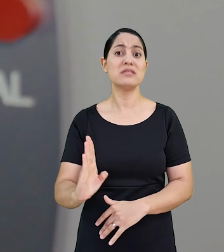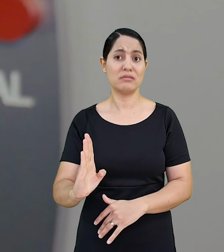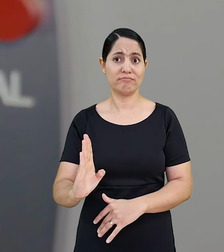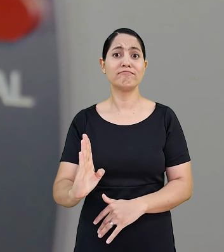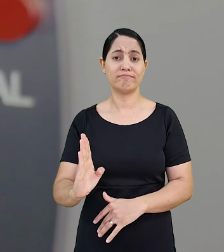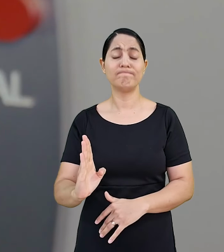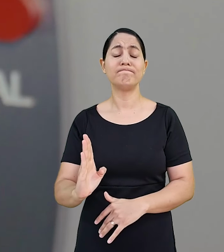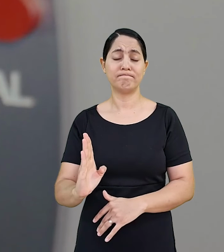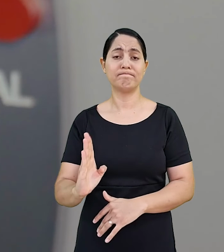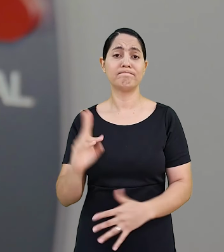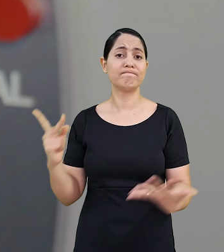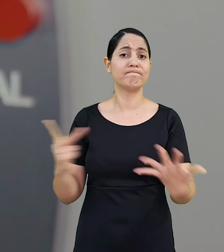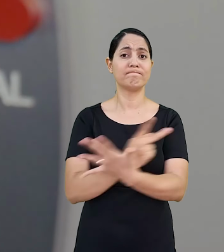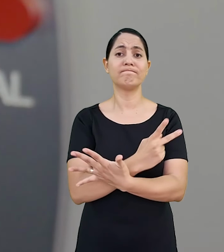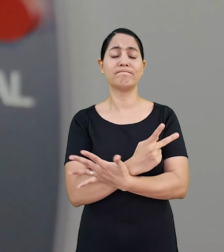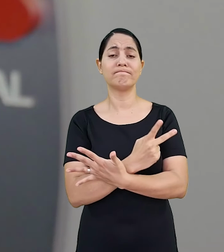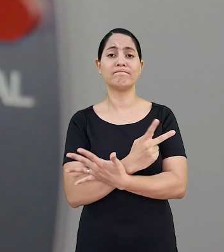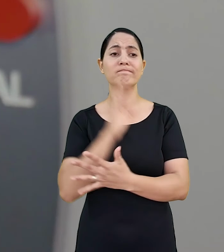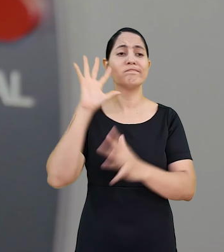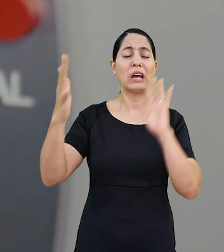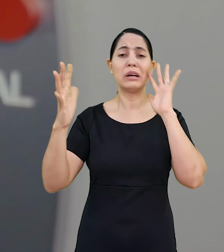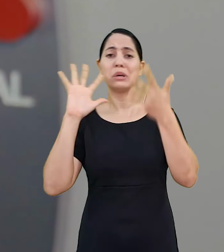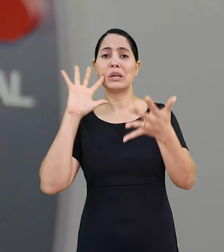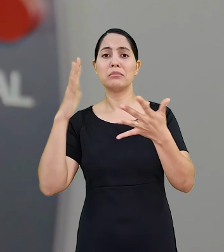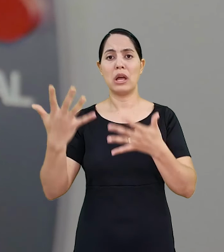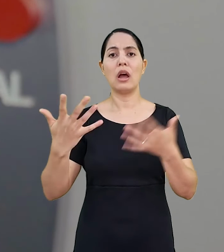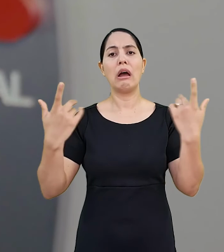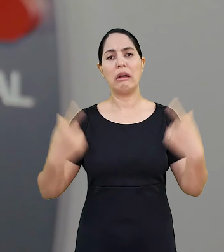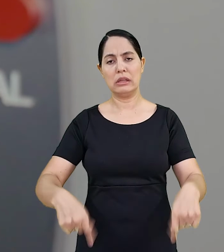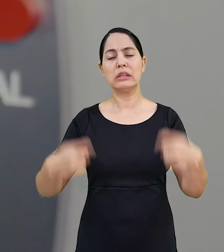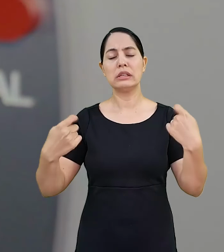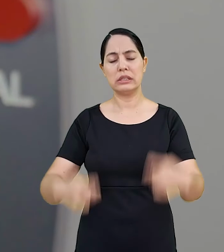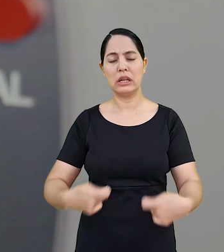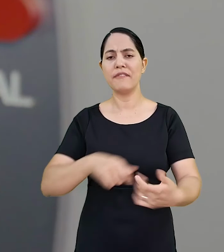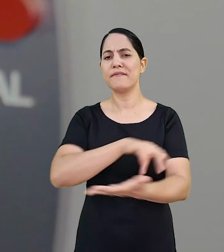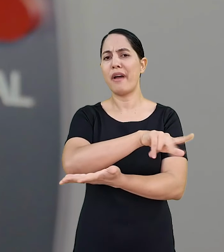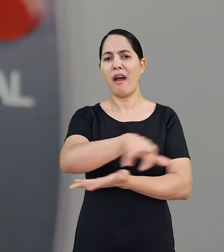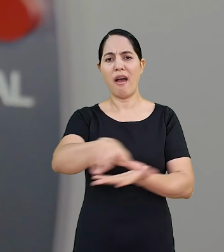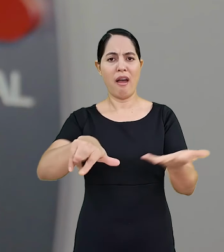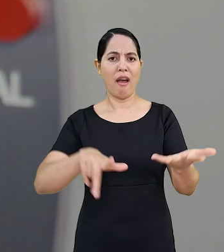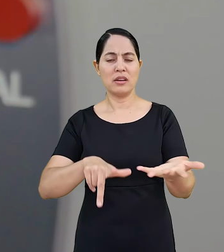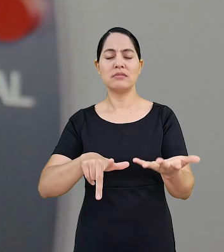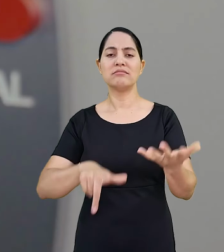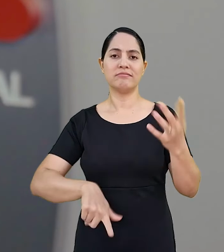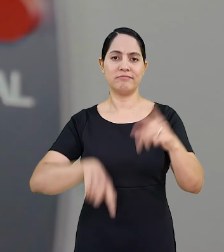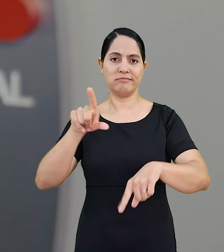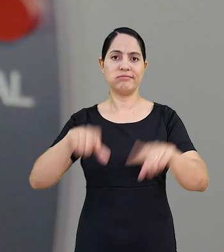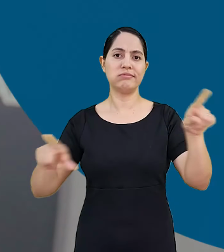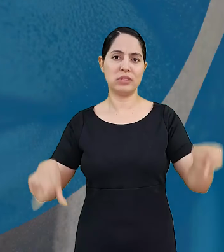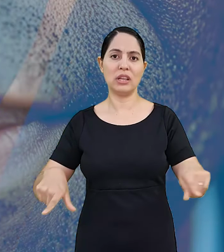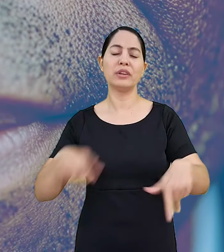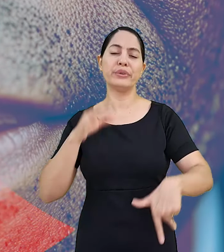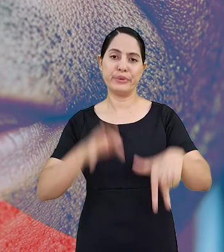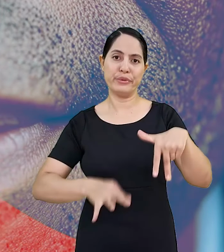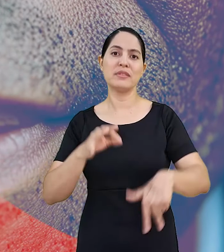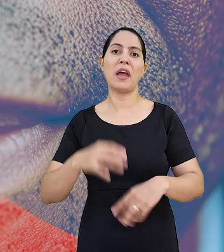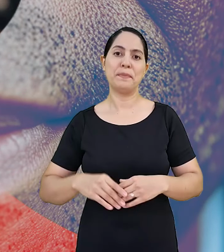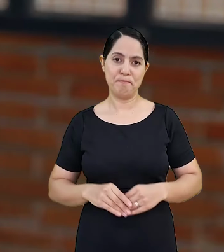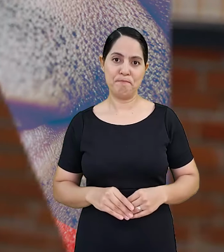submetidos às decisões que eventualmente possam ser proferidas nas mais variadas áreas pelos mais variados magistrados.